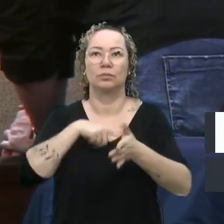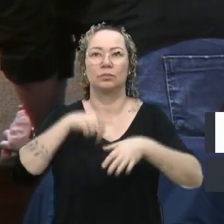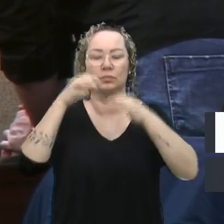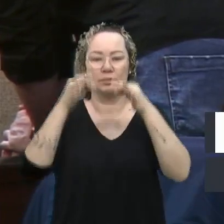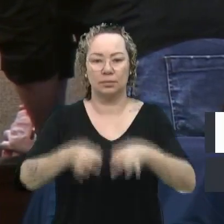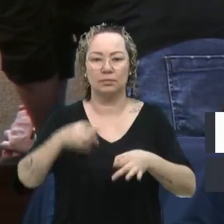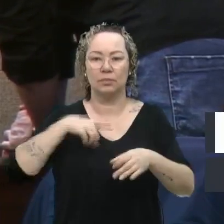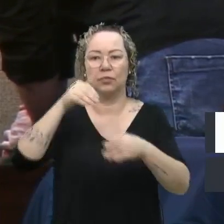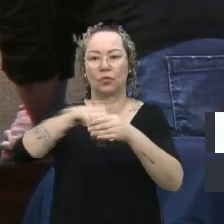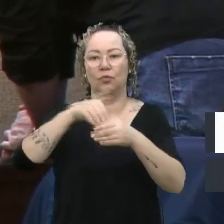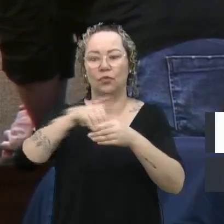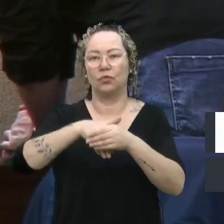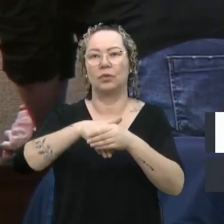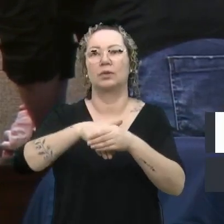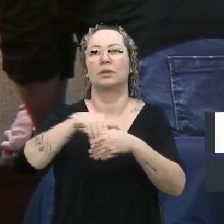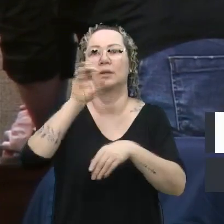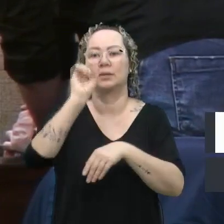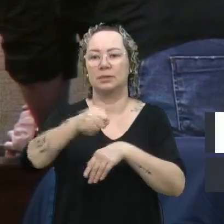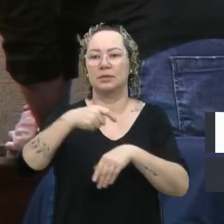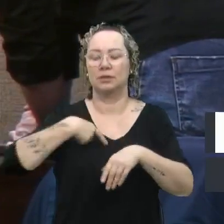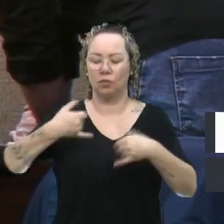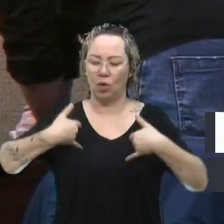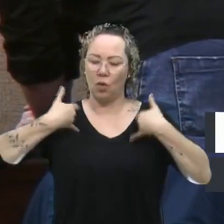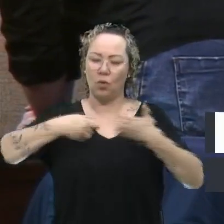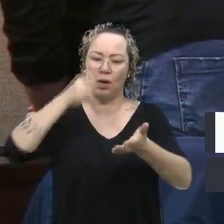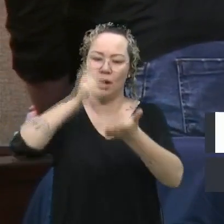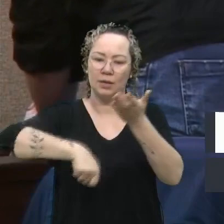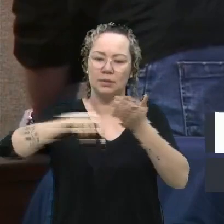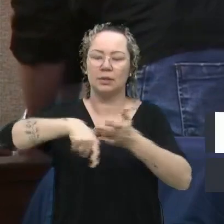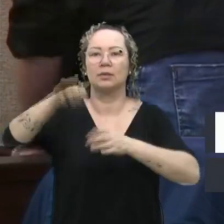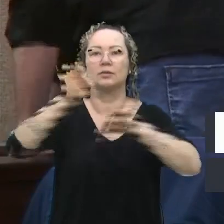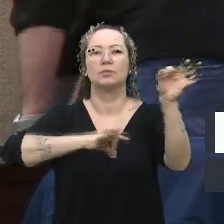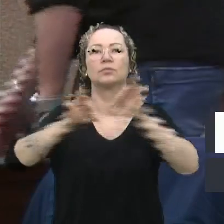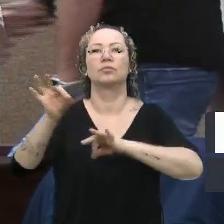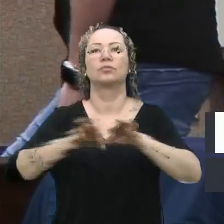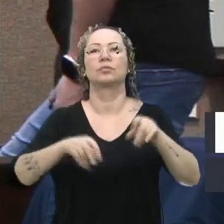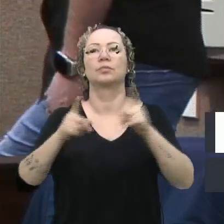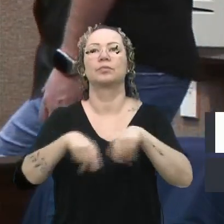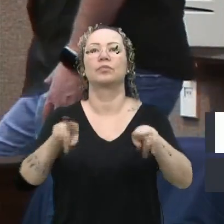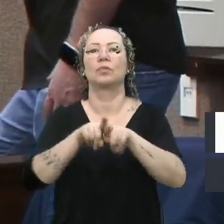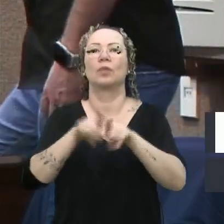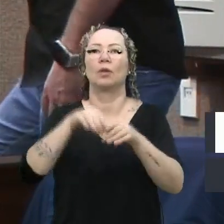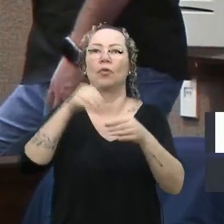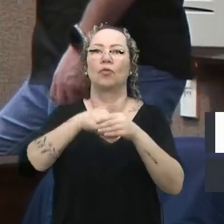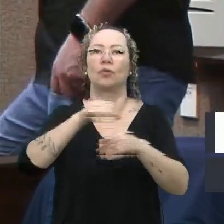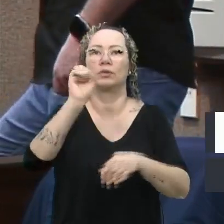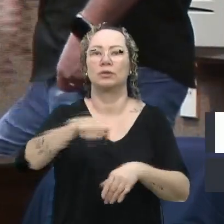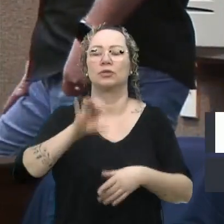votarei favorável. Muito me honra assinar esse projeto, mas também o voto favorável. Era isso, presidente. Muito obrigado.